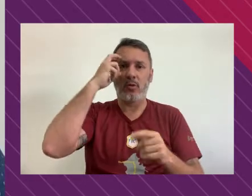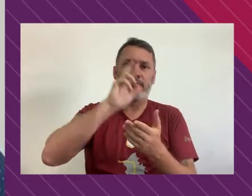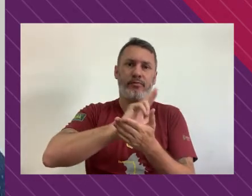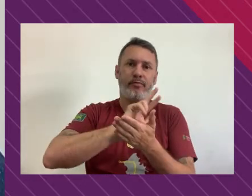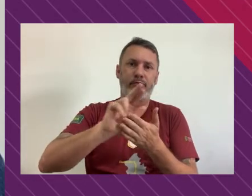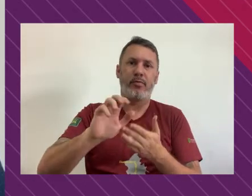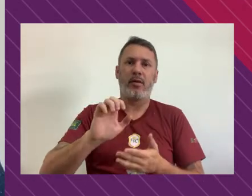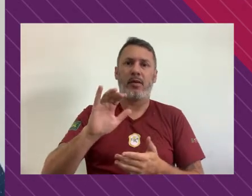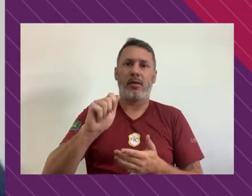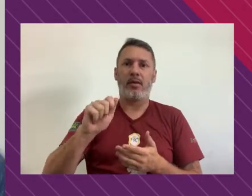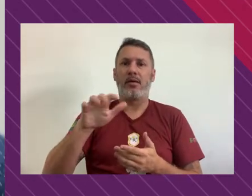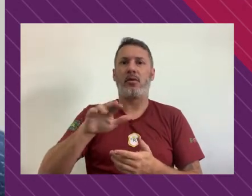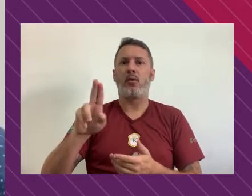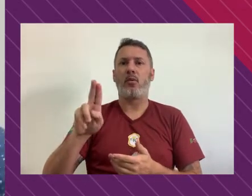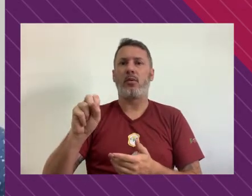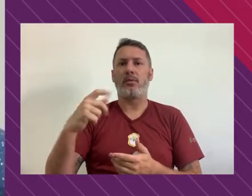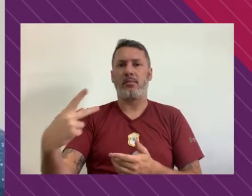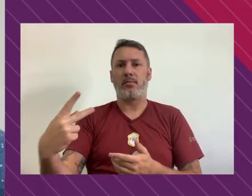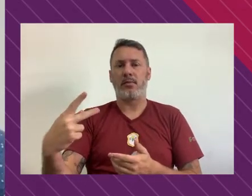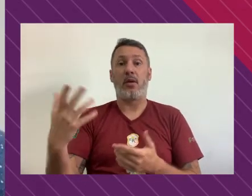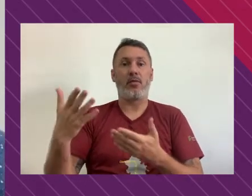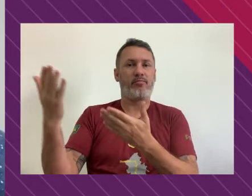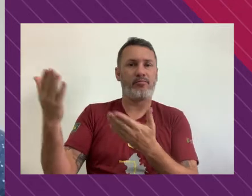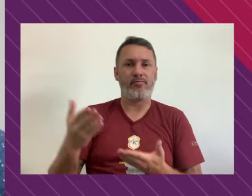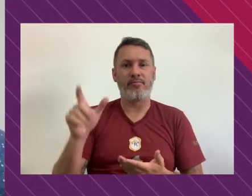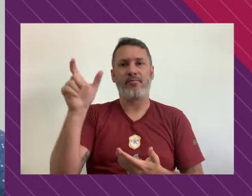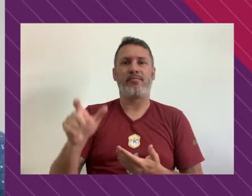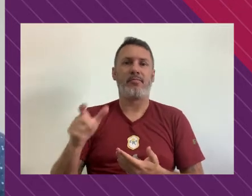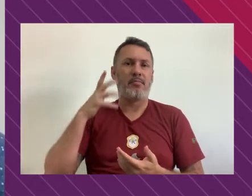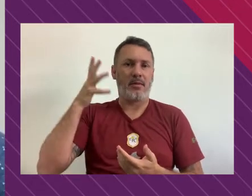USP. Então, vamos chamar o